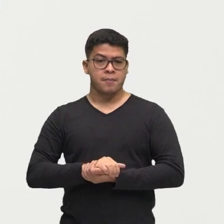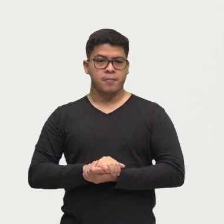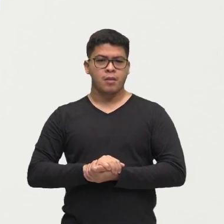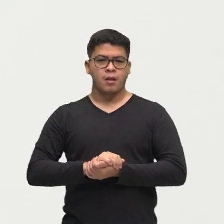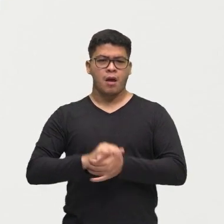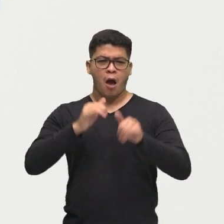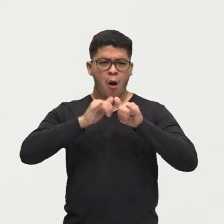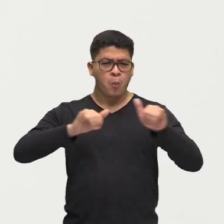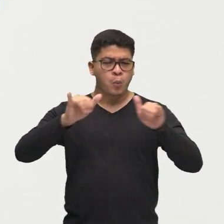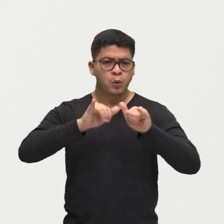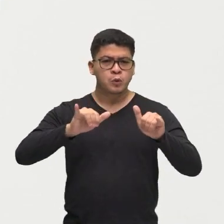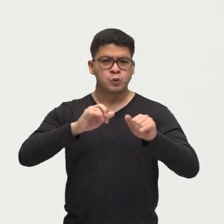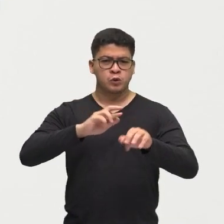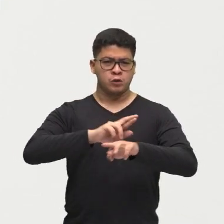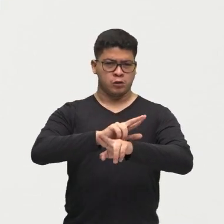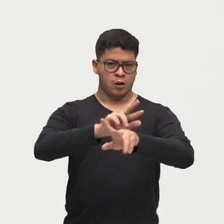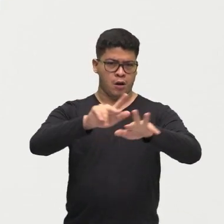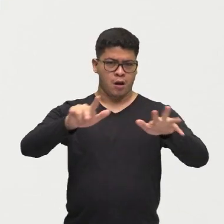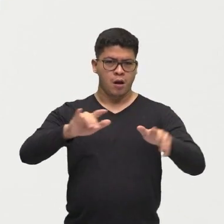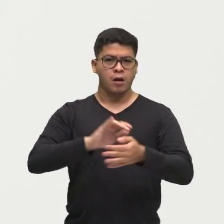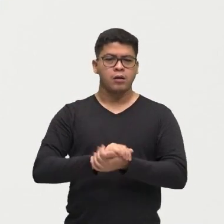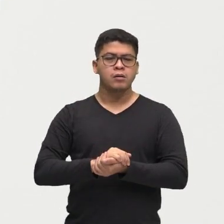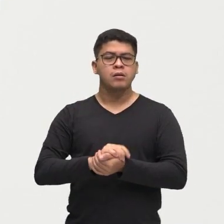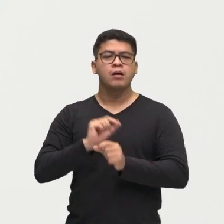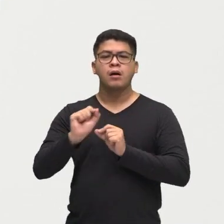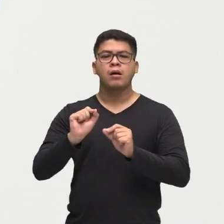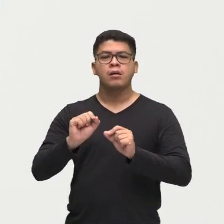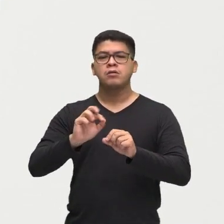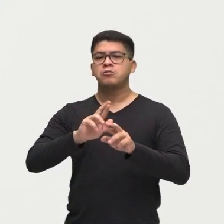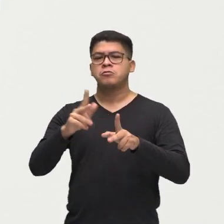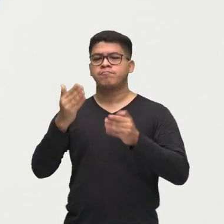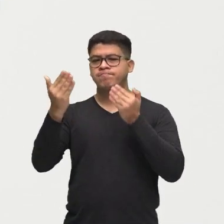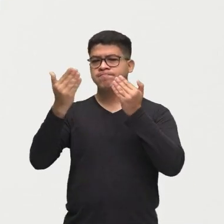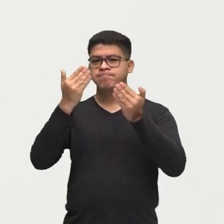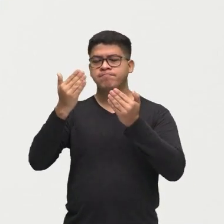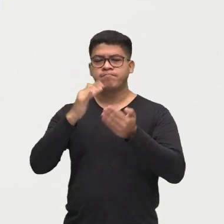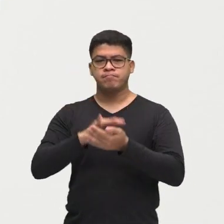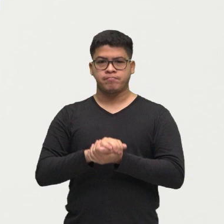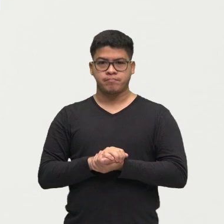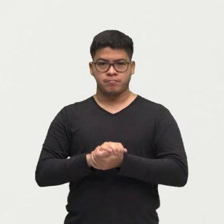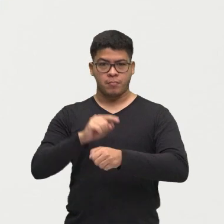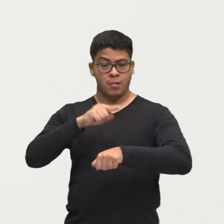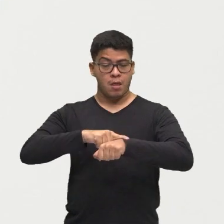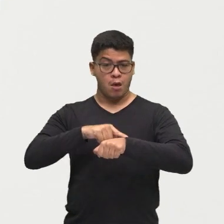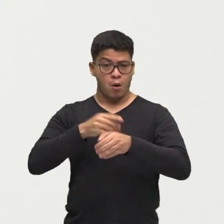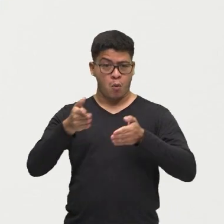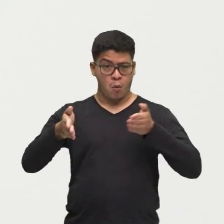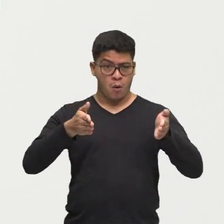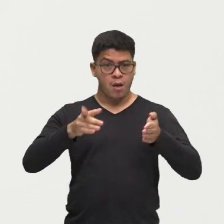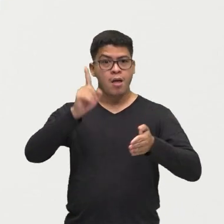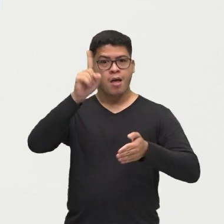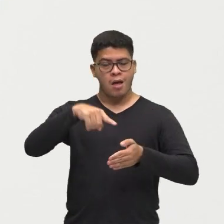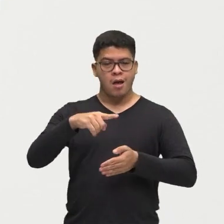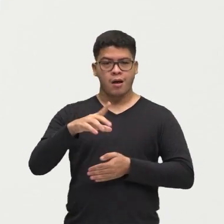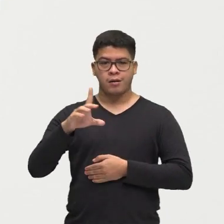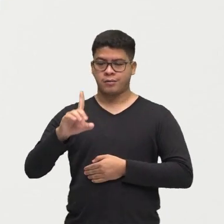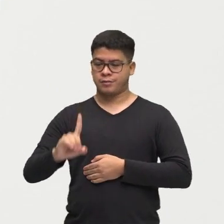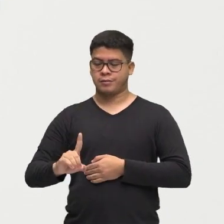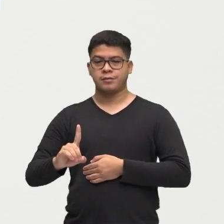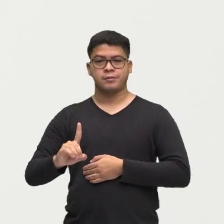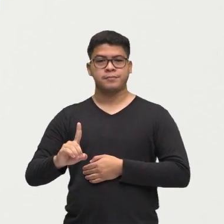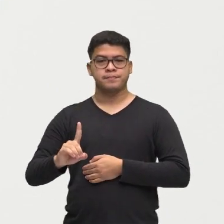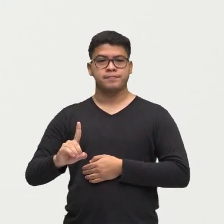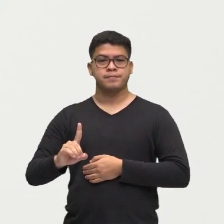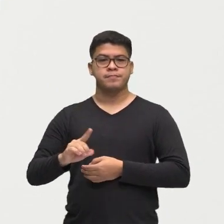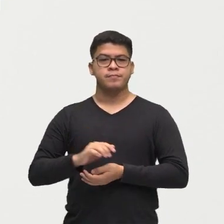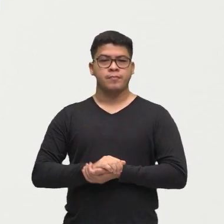uma sequência de tempo. Pessoal, a alternativa correta aqui é exatamente a letra